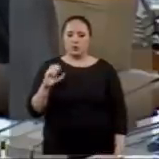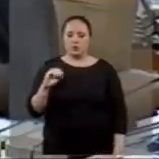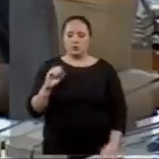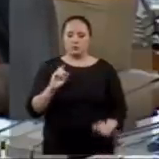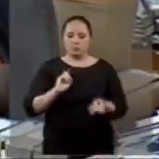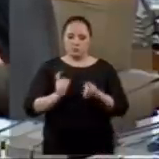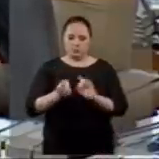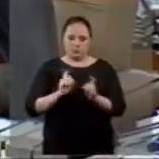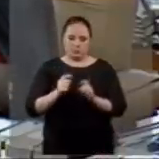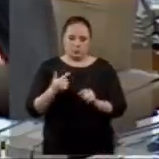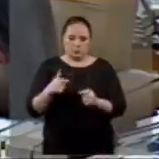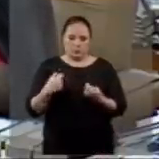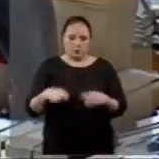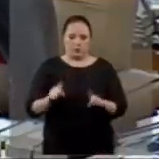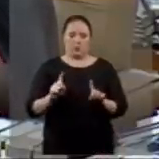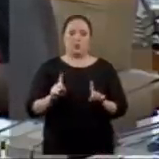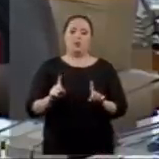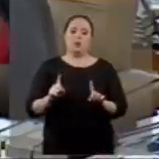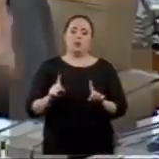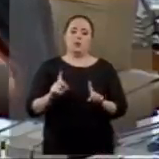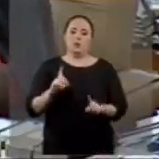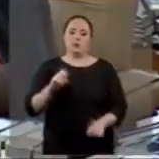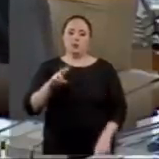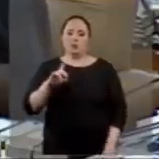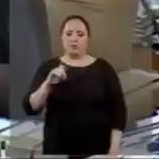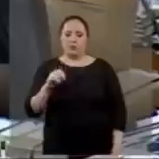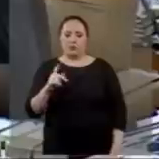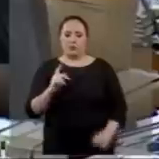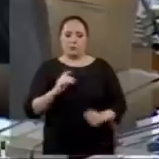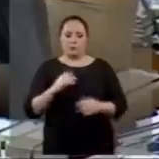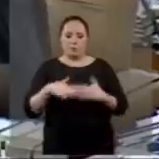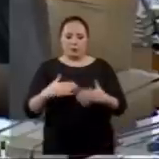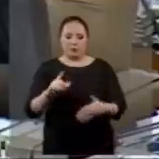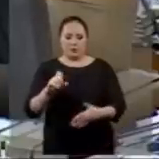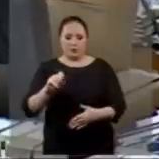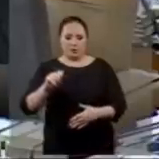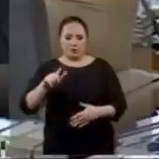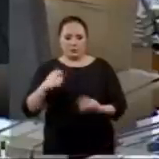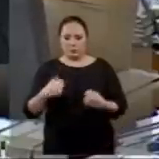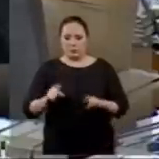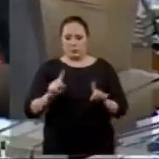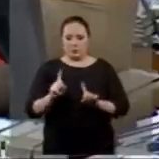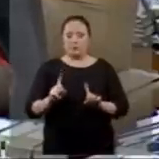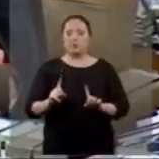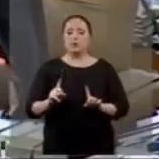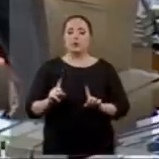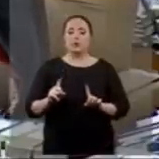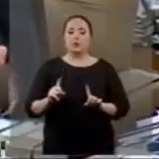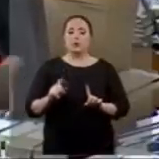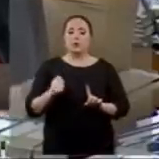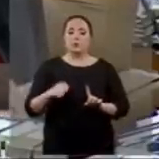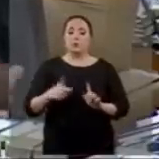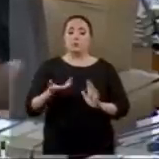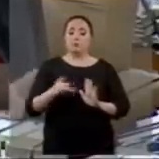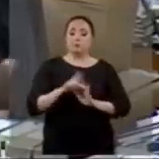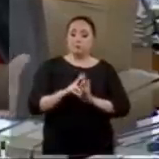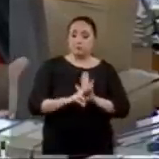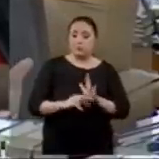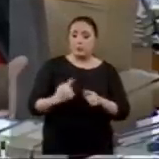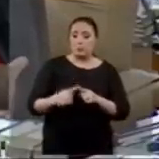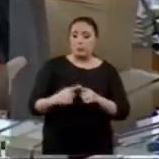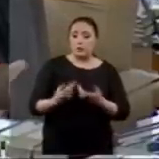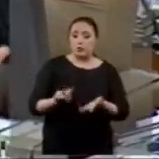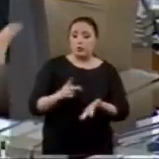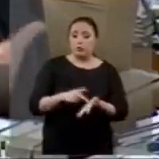administrativo. Então, não haveria necessidade do devido processo legal, contraditório, enfim, não haveria necessidade dessas condicionantes, porque de fato ficou